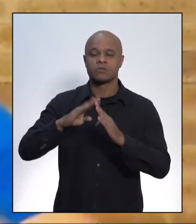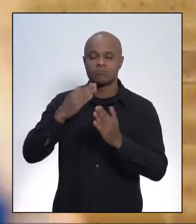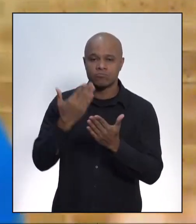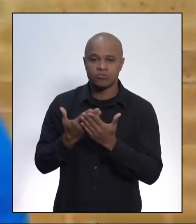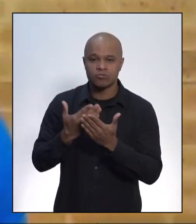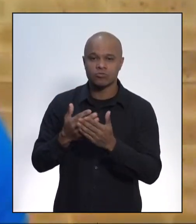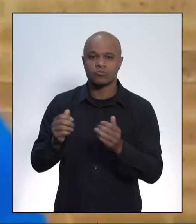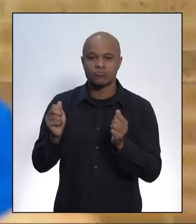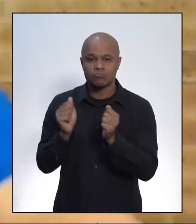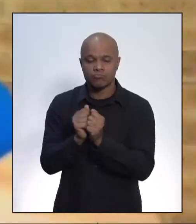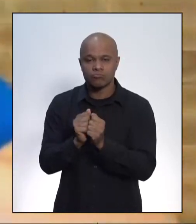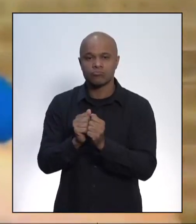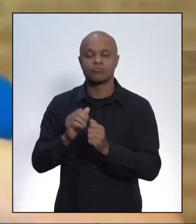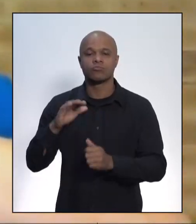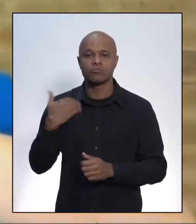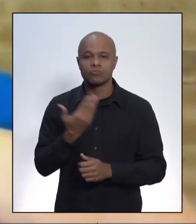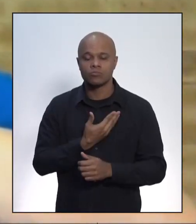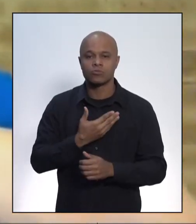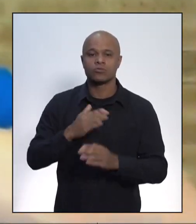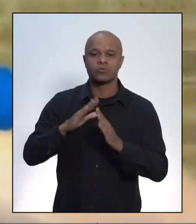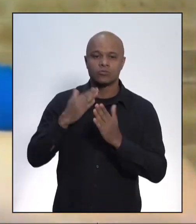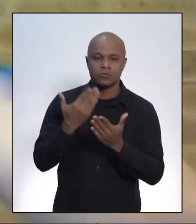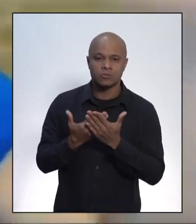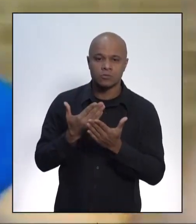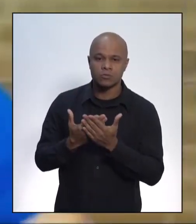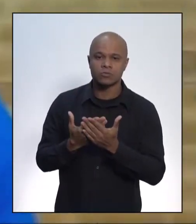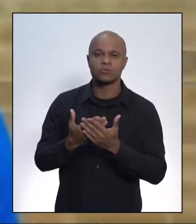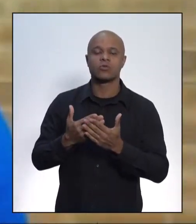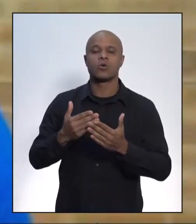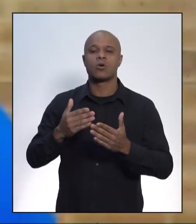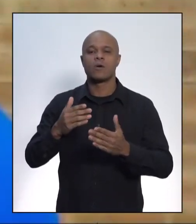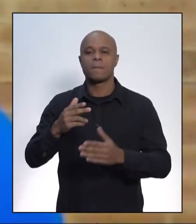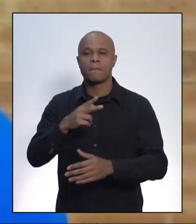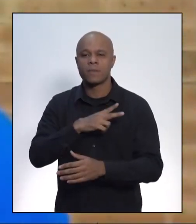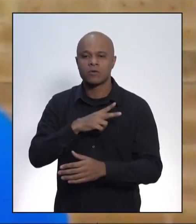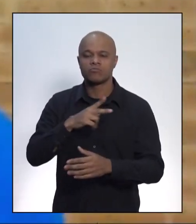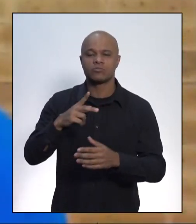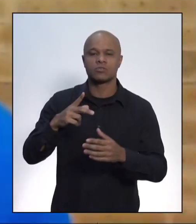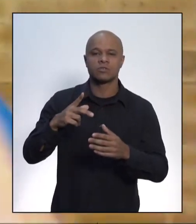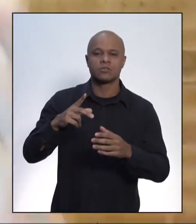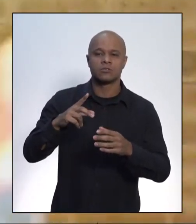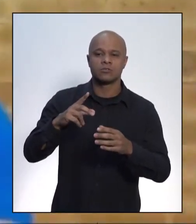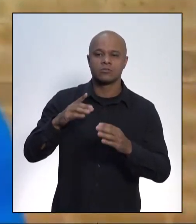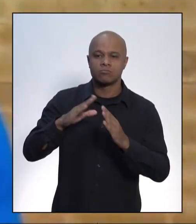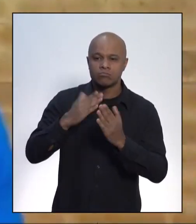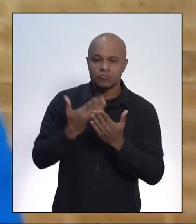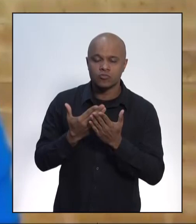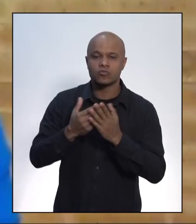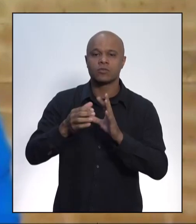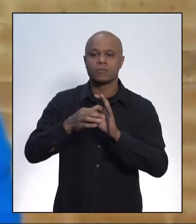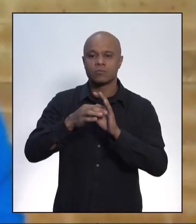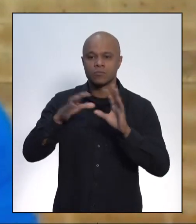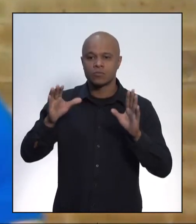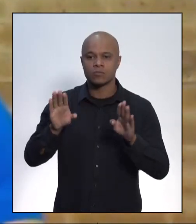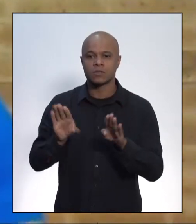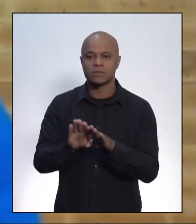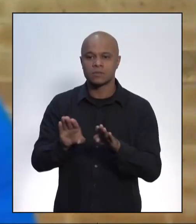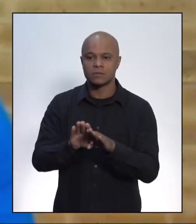tem os melhores colégios privados, tem, meu, milhares de colégios públicos, inclusive a gente assinou,